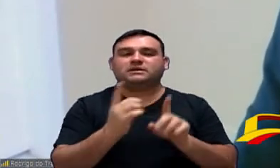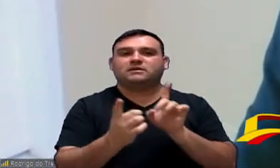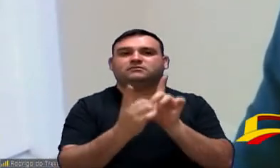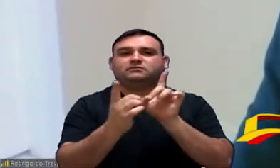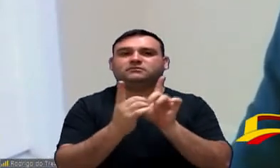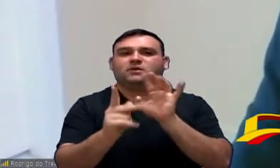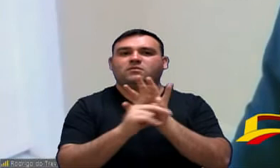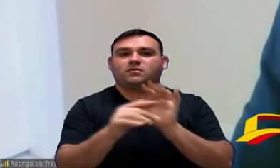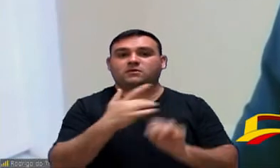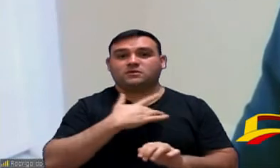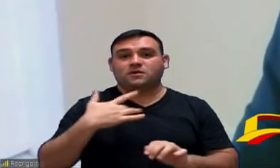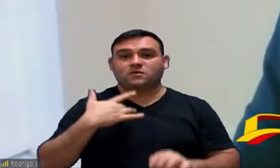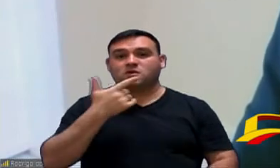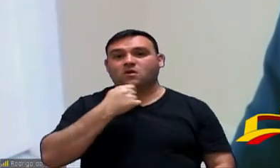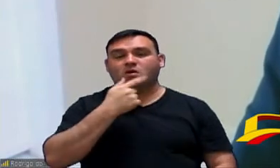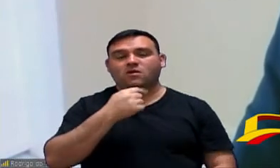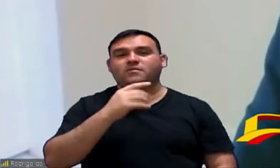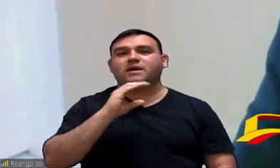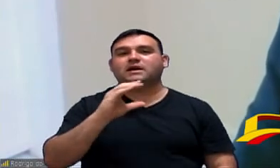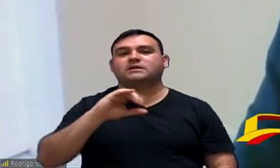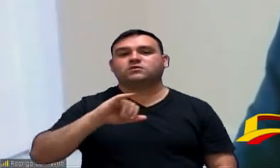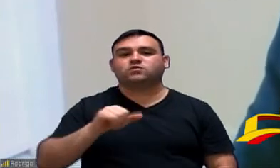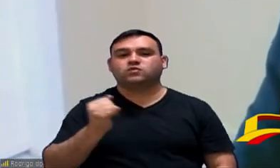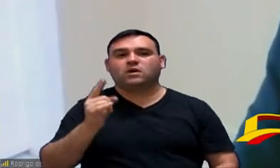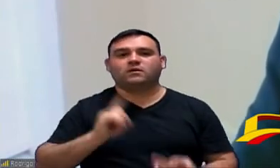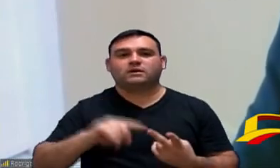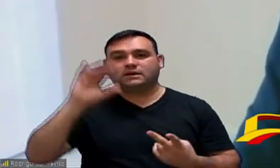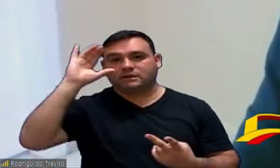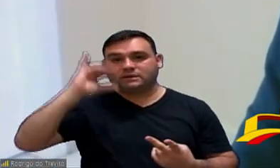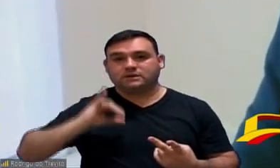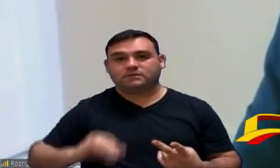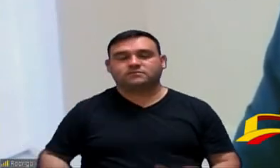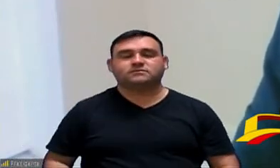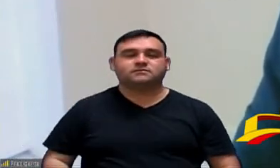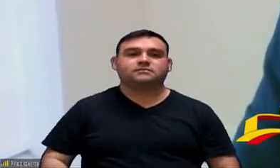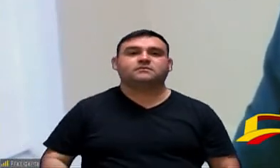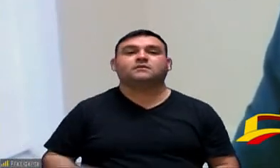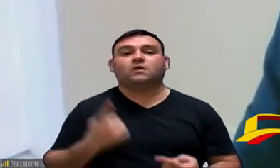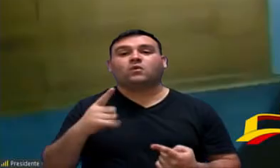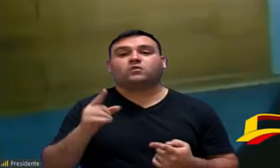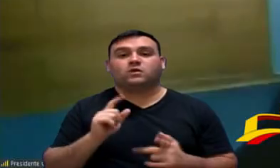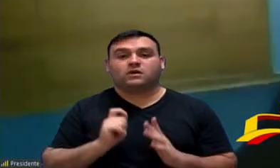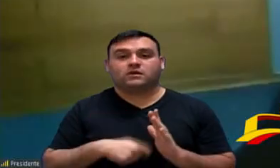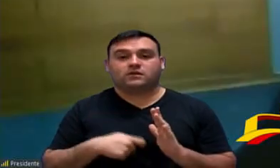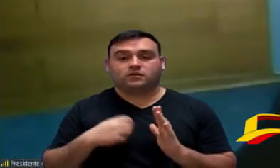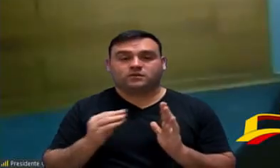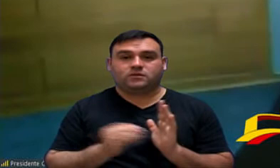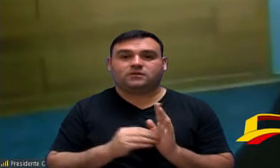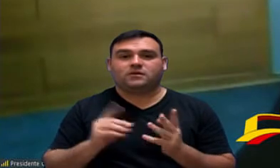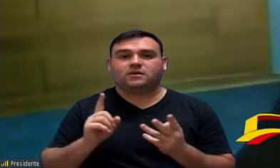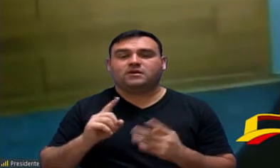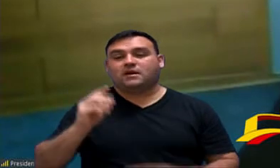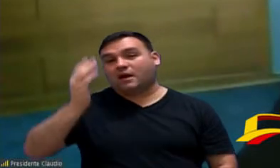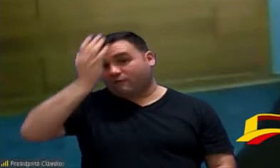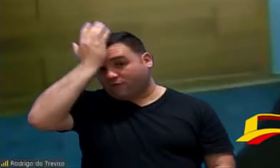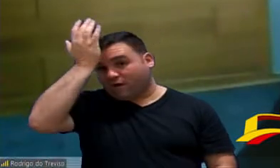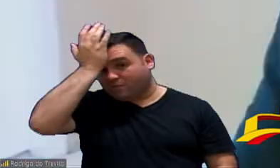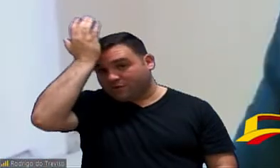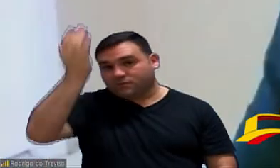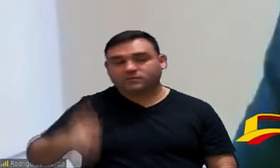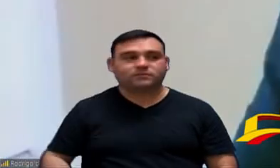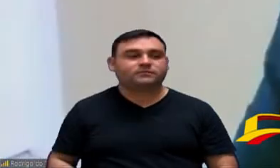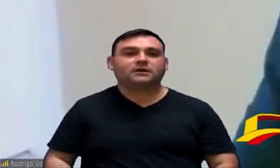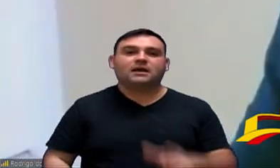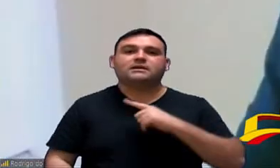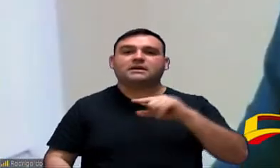Tem questão de ordem, o Cícero e a Yara. O próximo inscrito, o vereador Fábio, primeiro. Tem